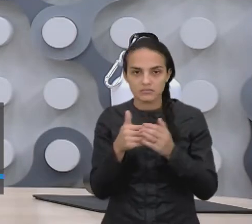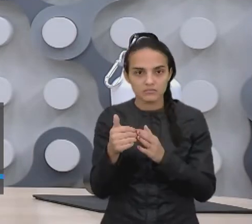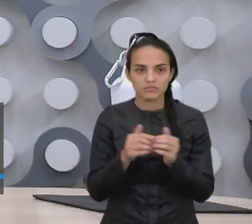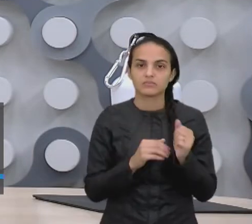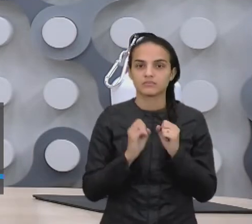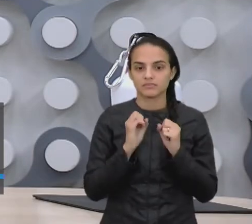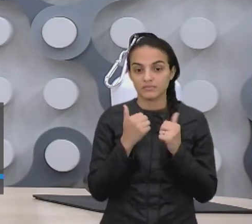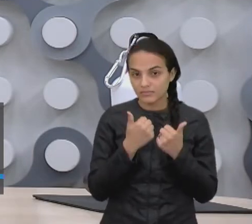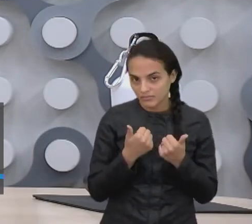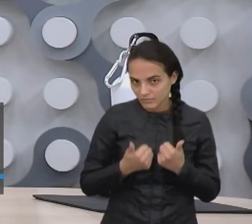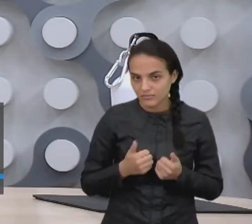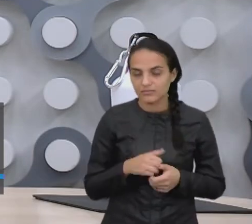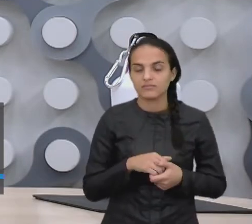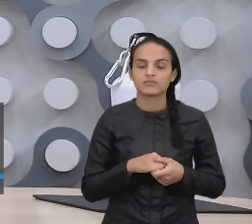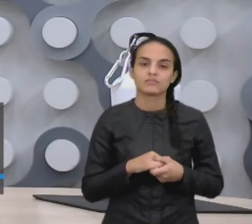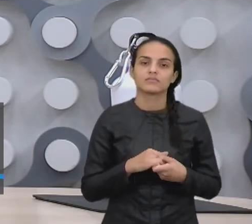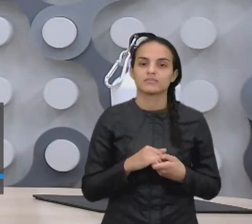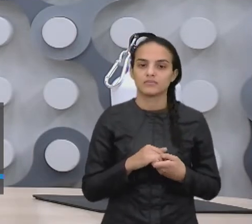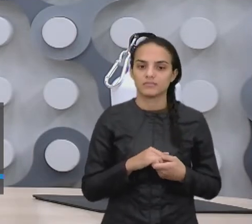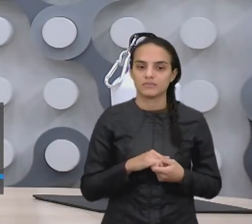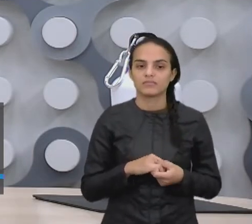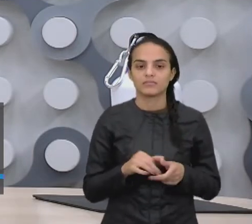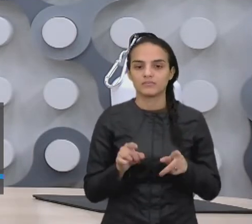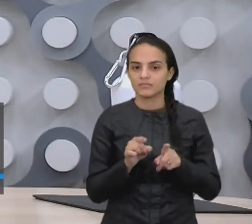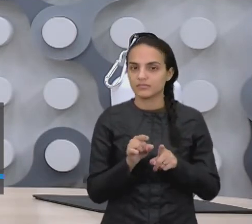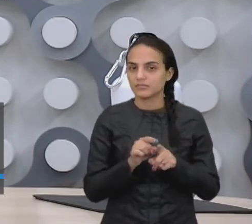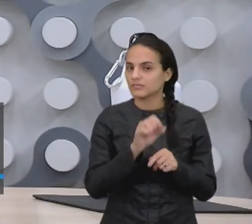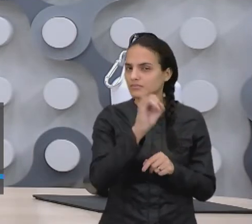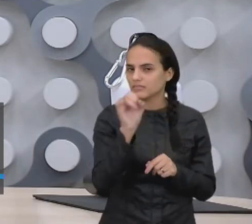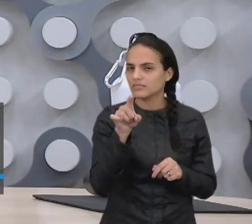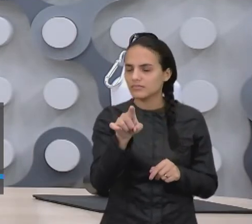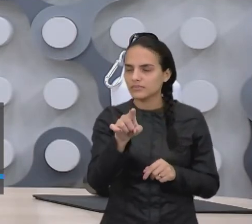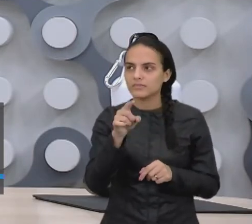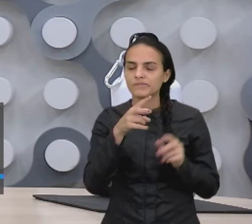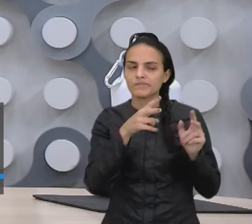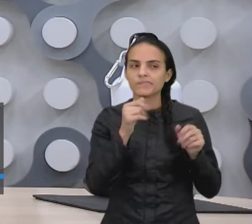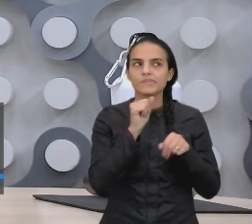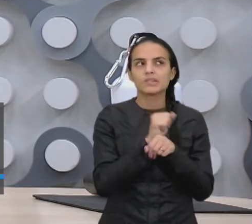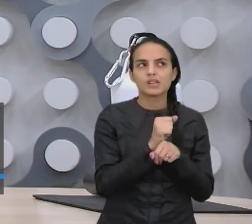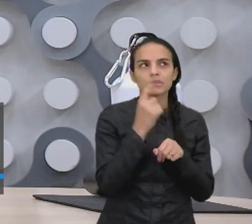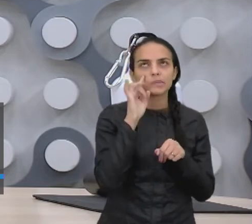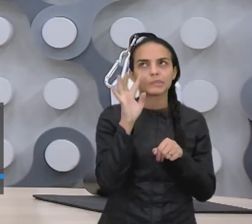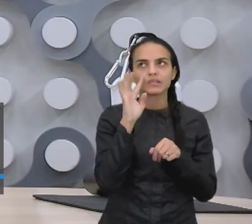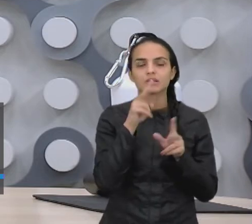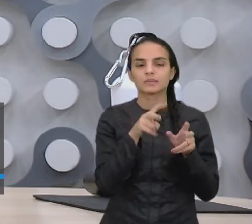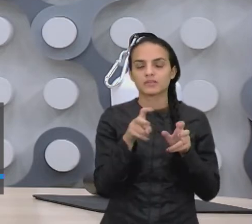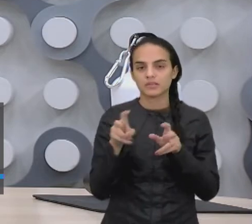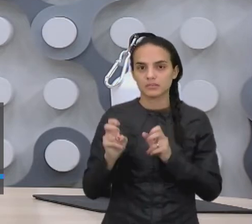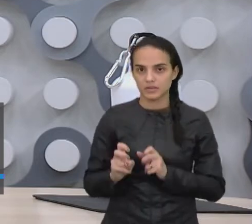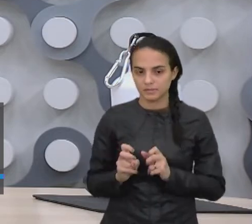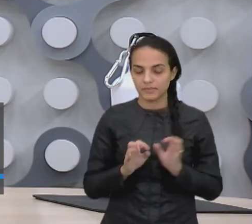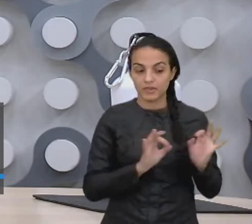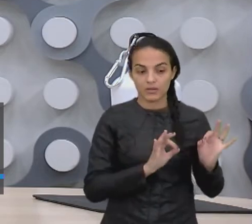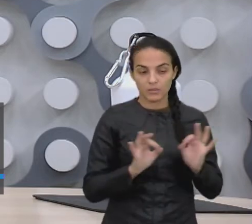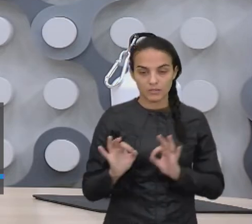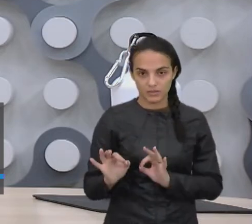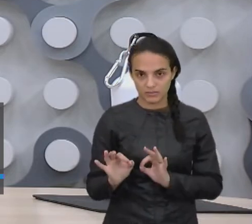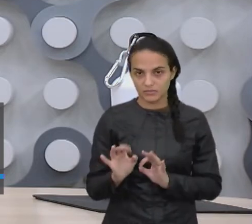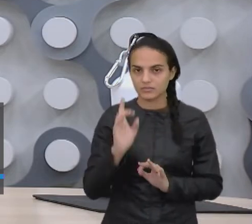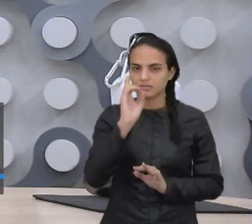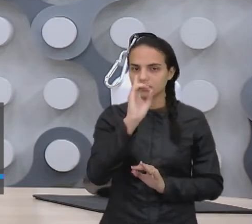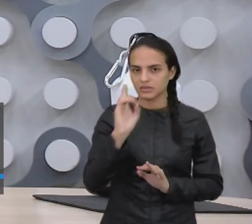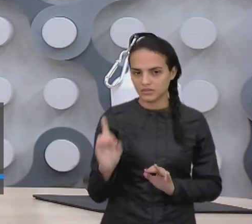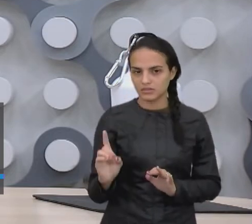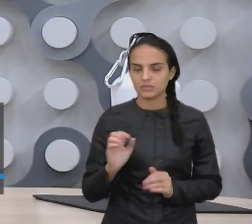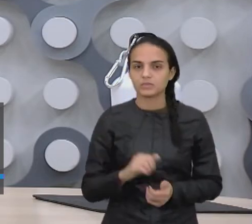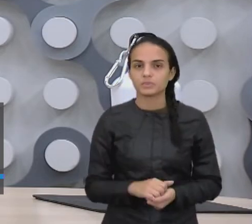Tudo bem? Só que se vocês forem parar para perceber, o plano diretor, ele está